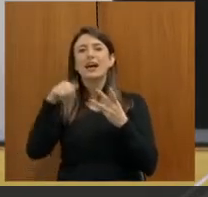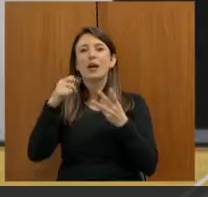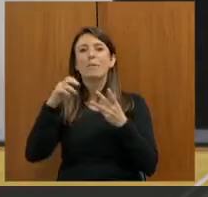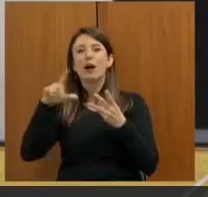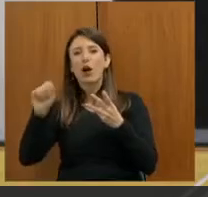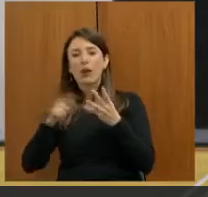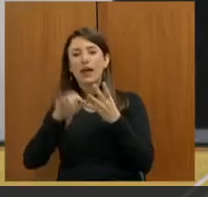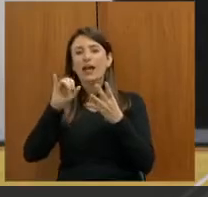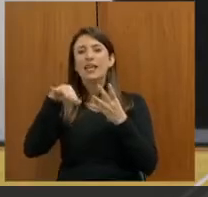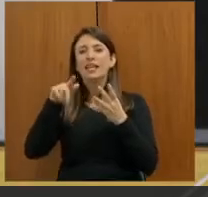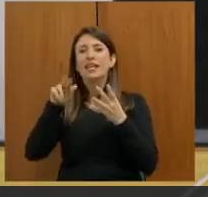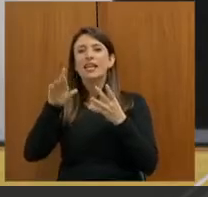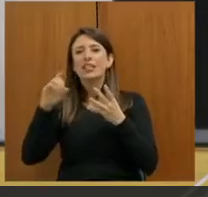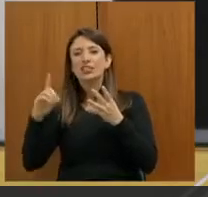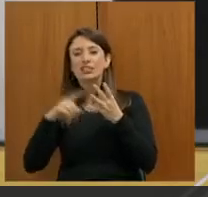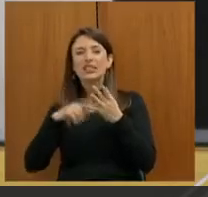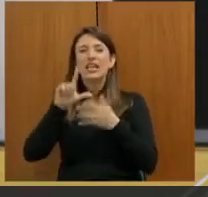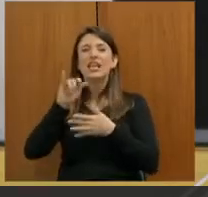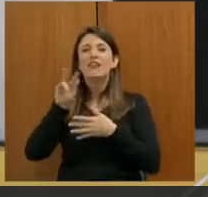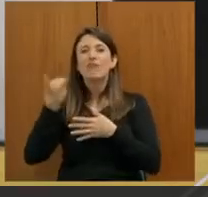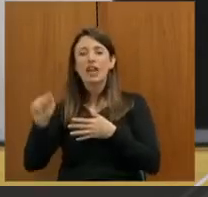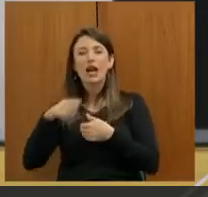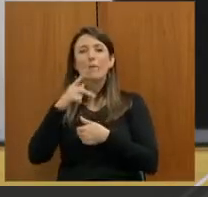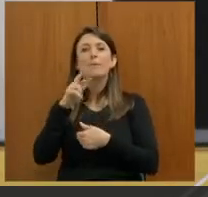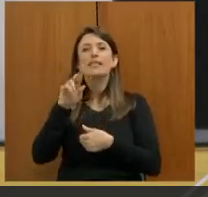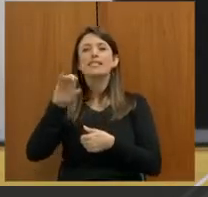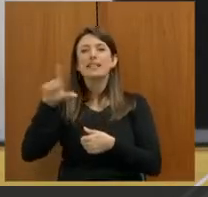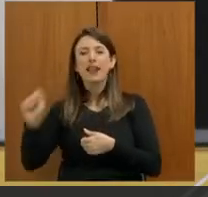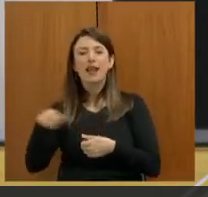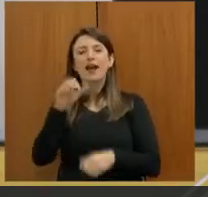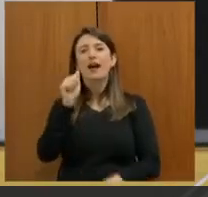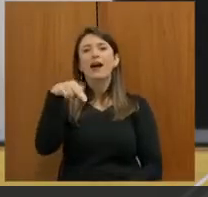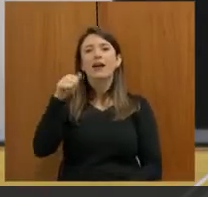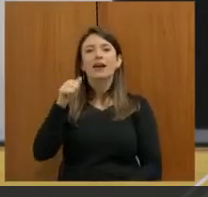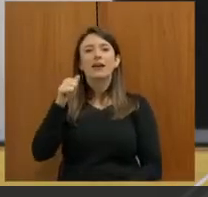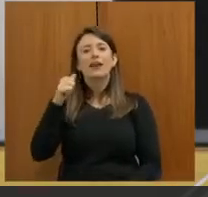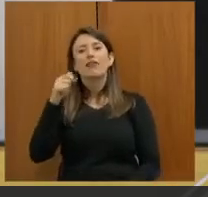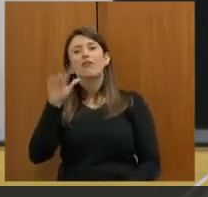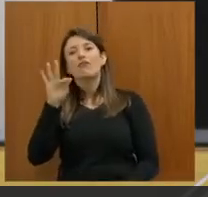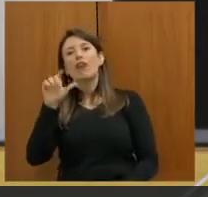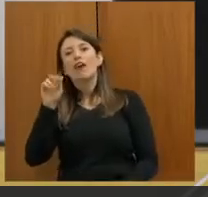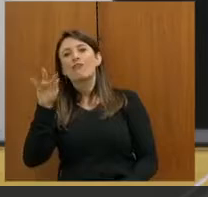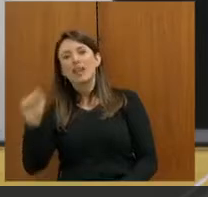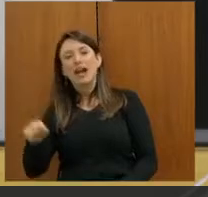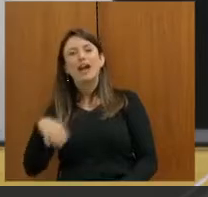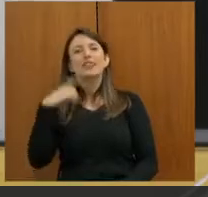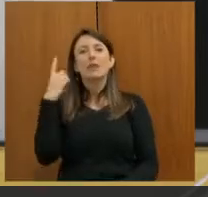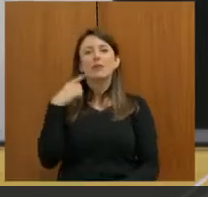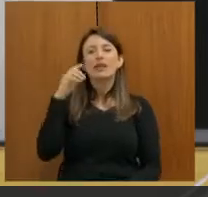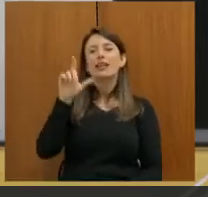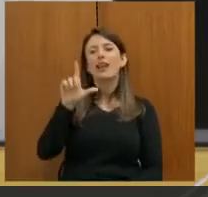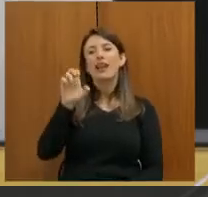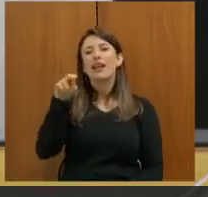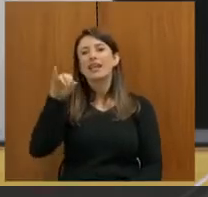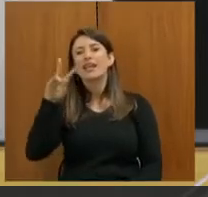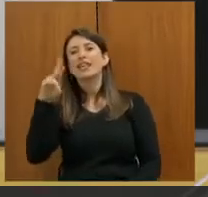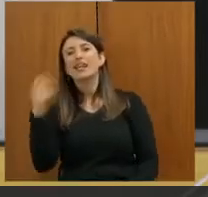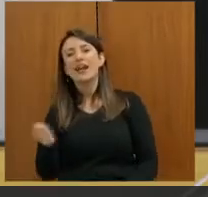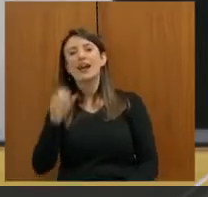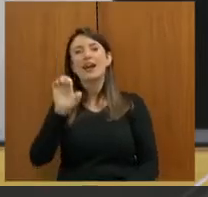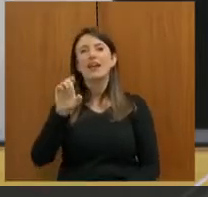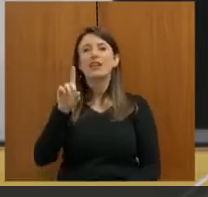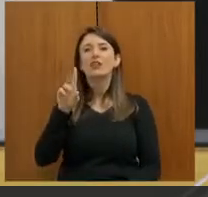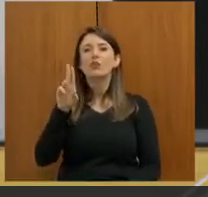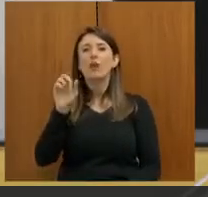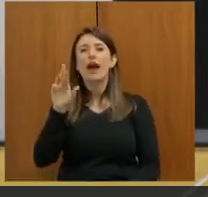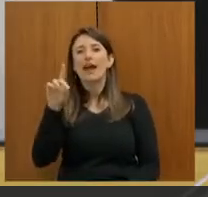Lívia Priscila Ana Flávia Emerson deputada Leninha Eduarda tá Andreia todos e todas que